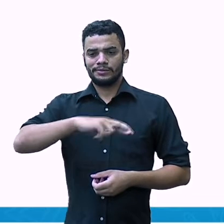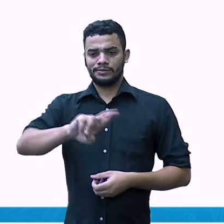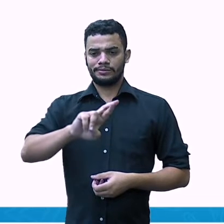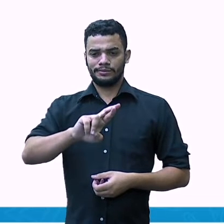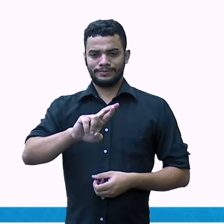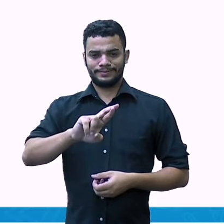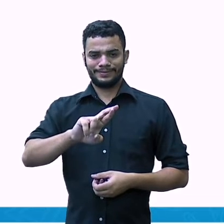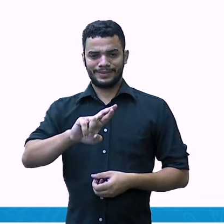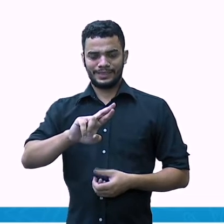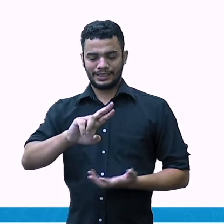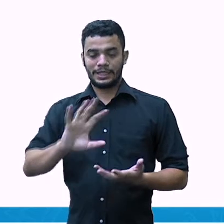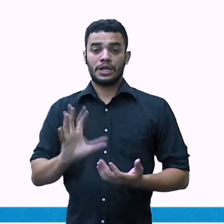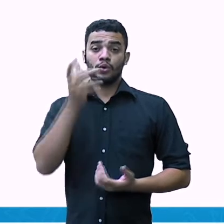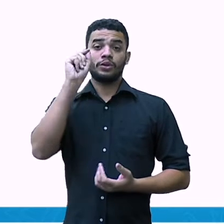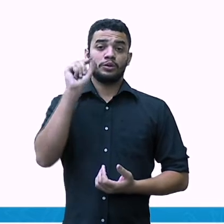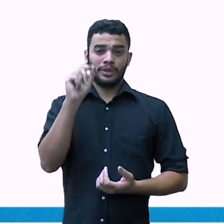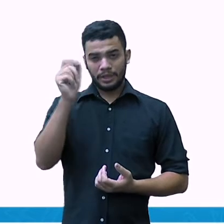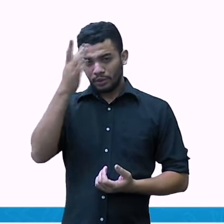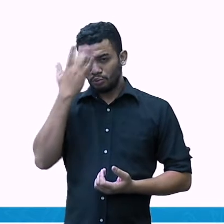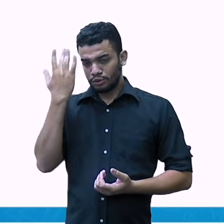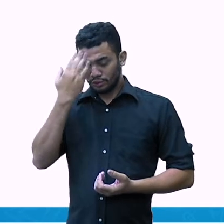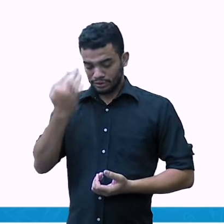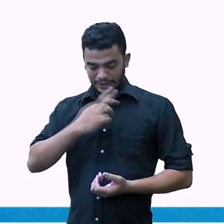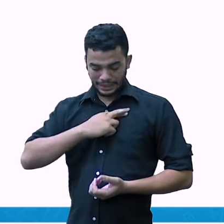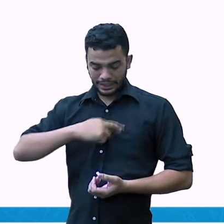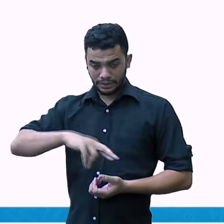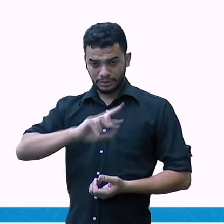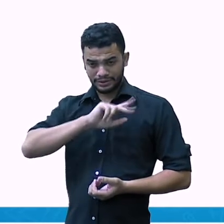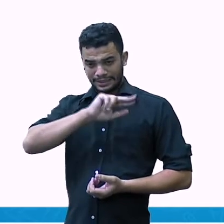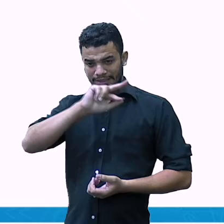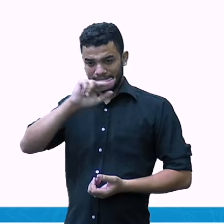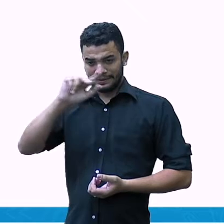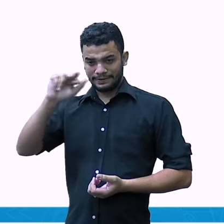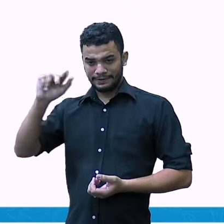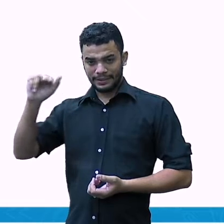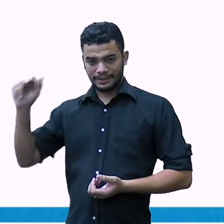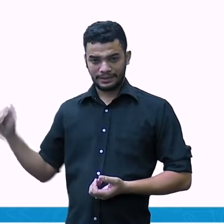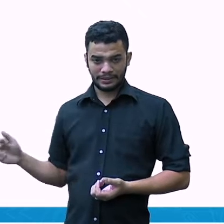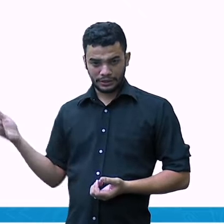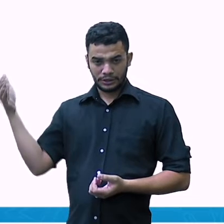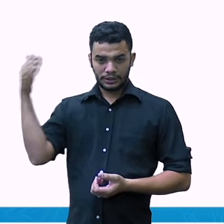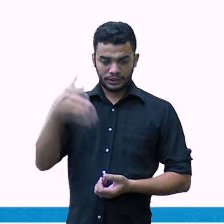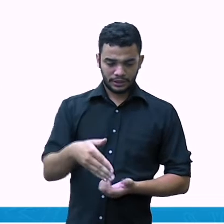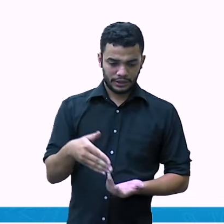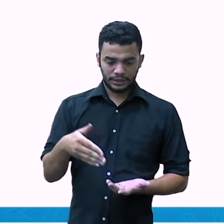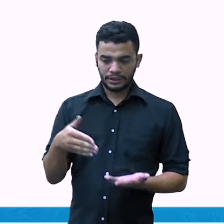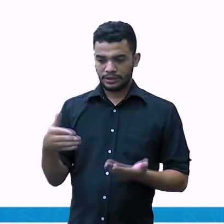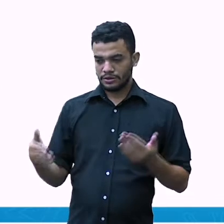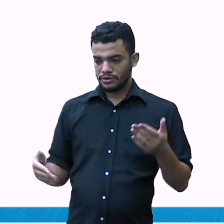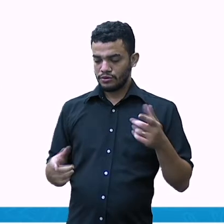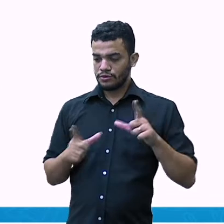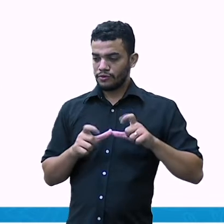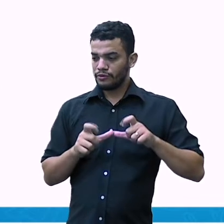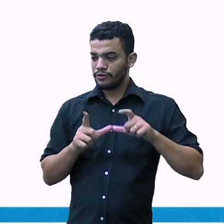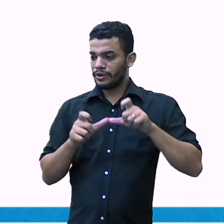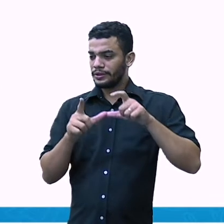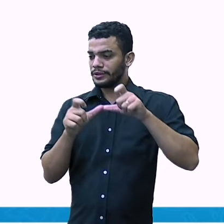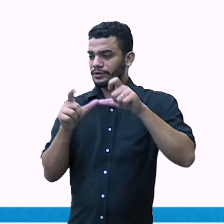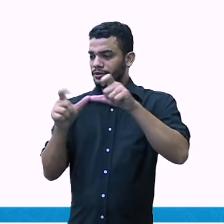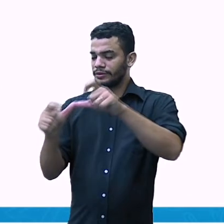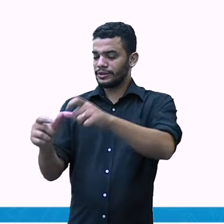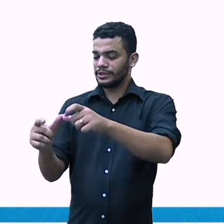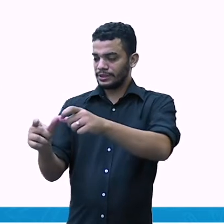diferentes religiões. Nesse sentido, temos Trindade, que é no Brasil, Meca, que é na Arábia